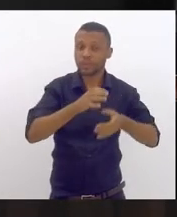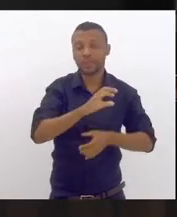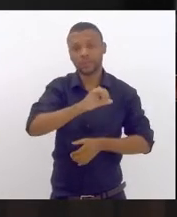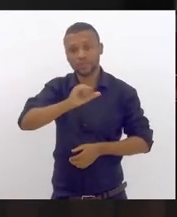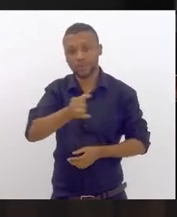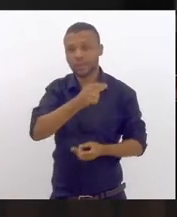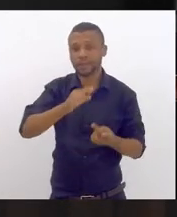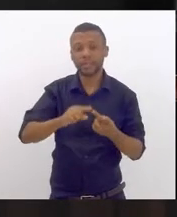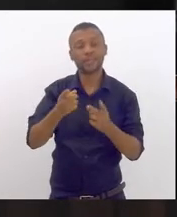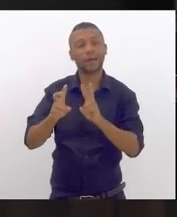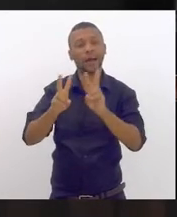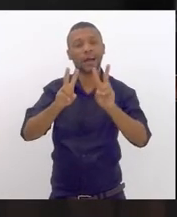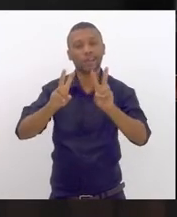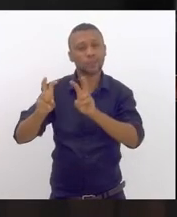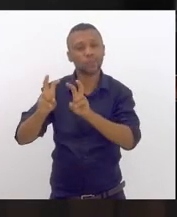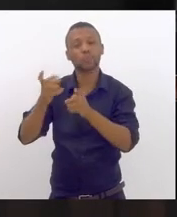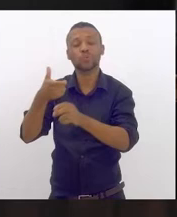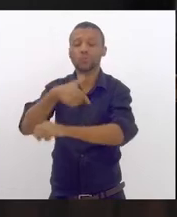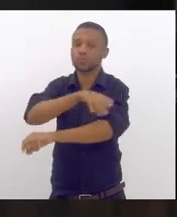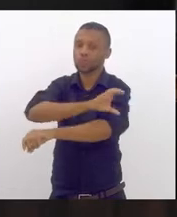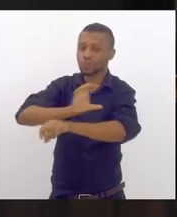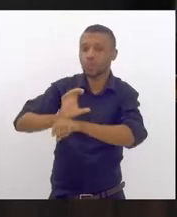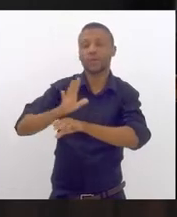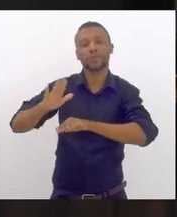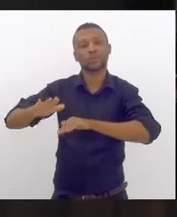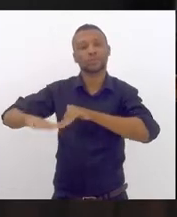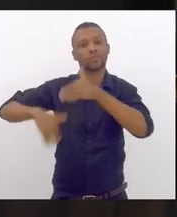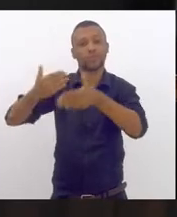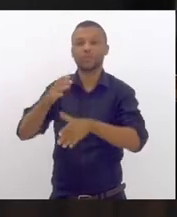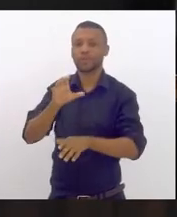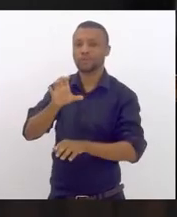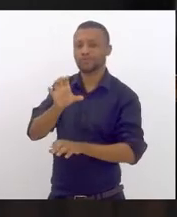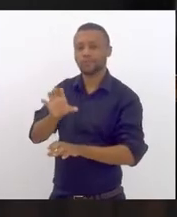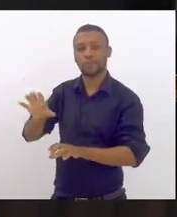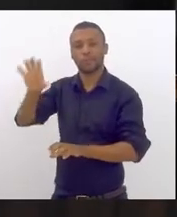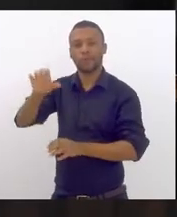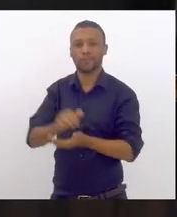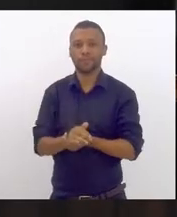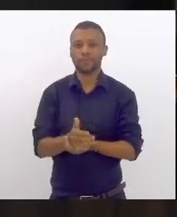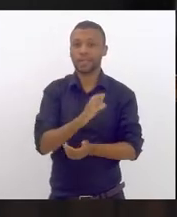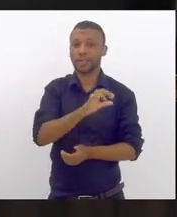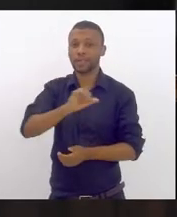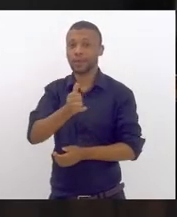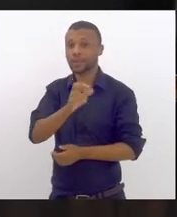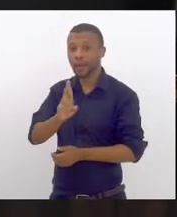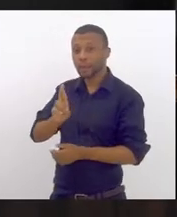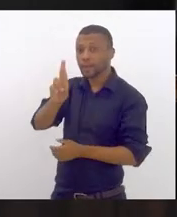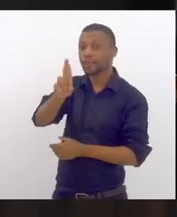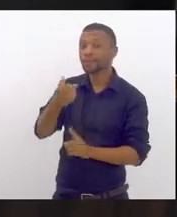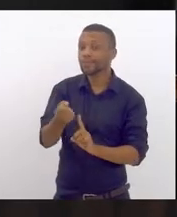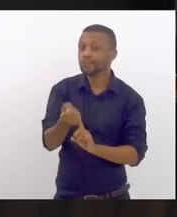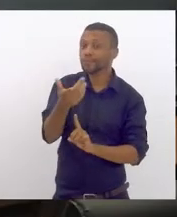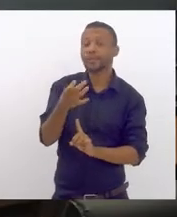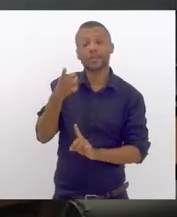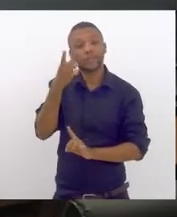e de Assuntos Municipais e Desenvolvimento Regional. Pela Comissão de Constituição e Justiça, deputado Luiz Paulo.